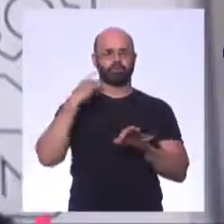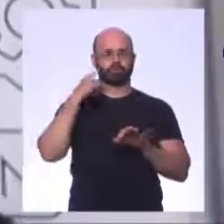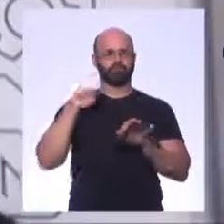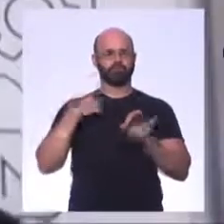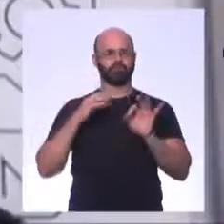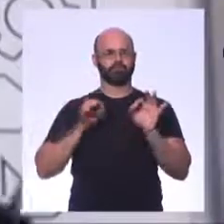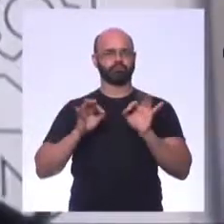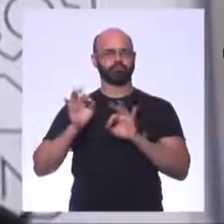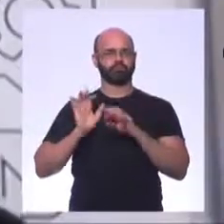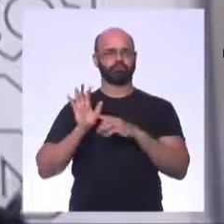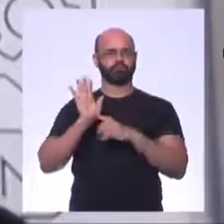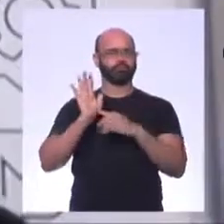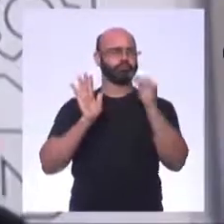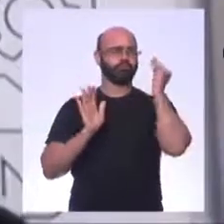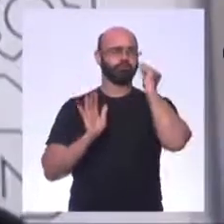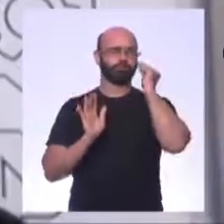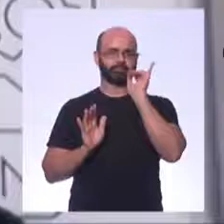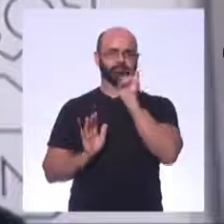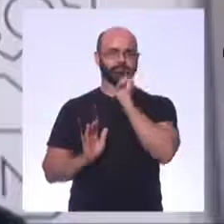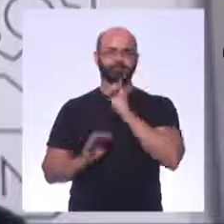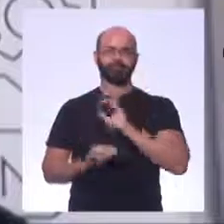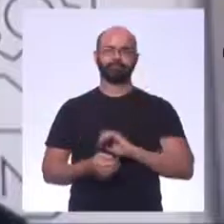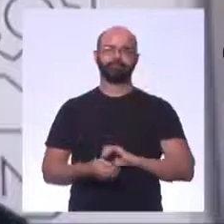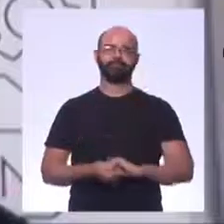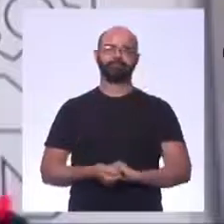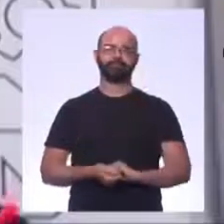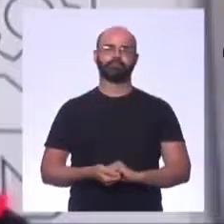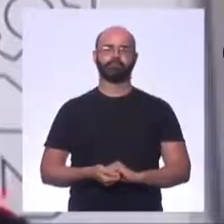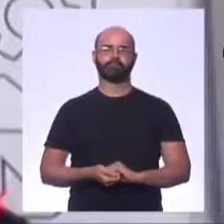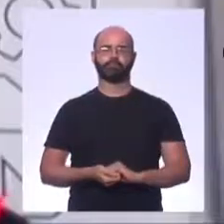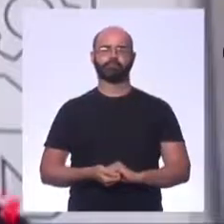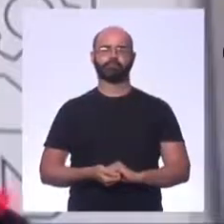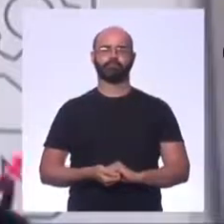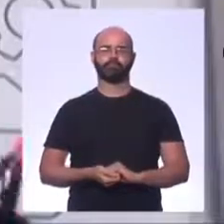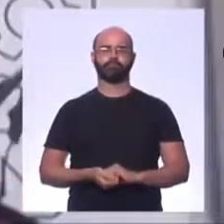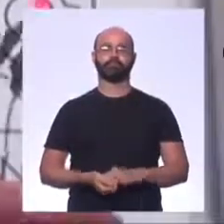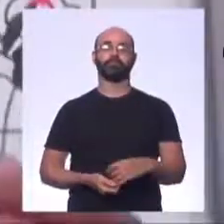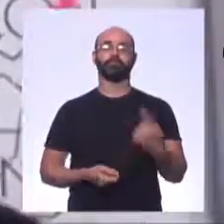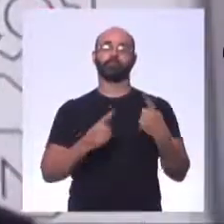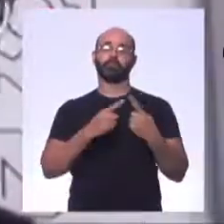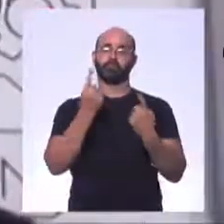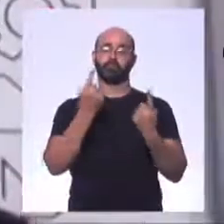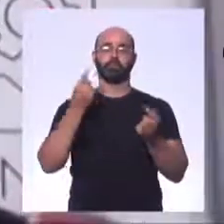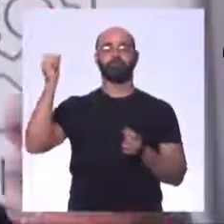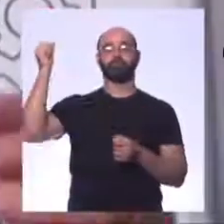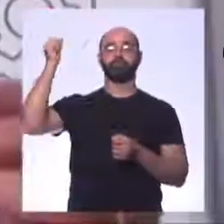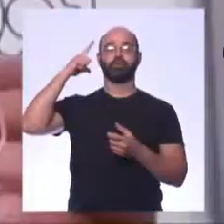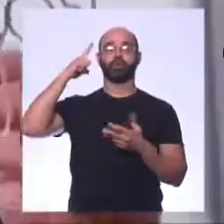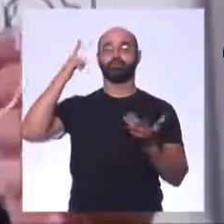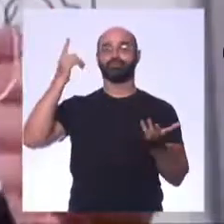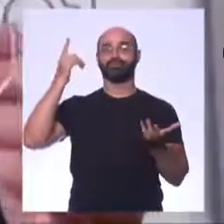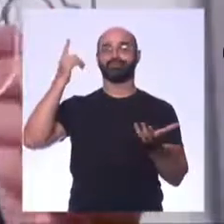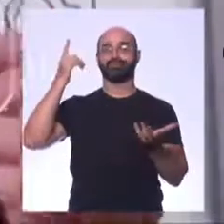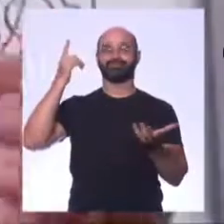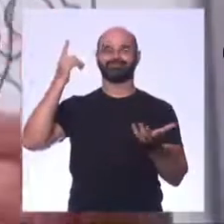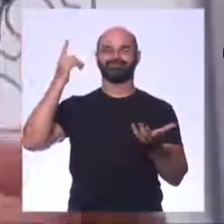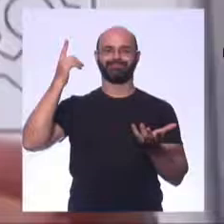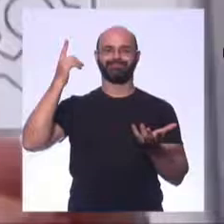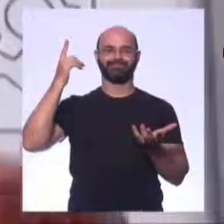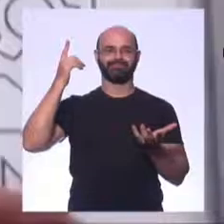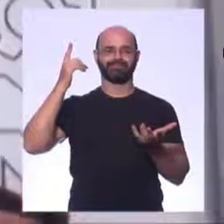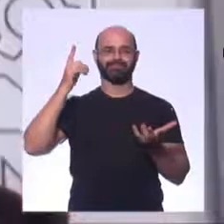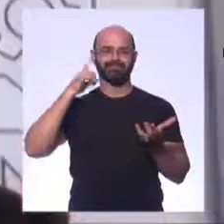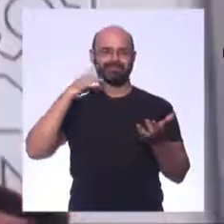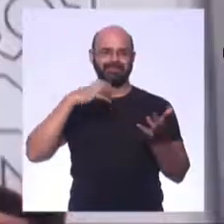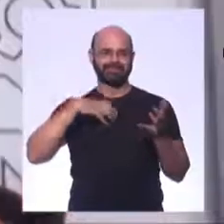vocês. Por exemplo, uma das fontes de energia é a energia solar. Vou tentar posicionar